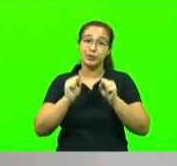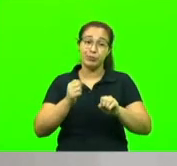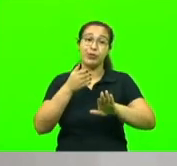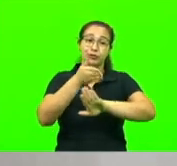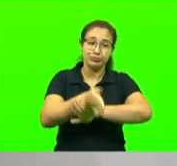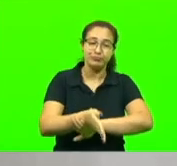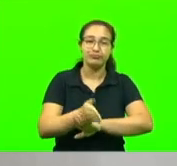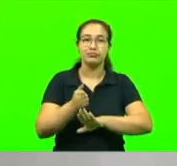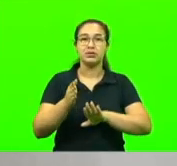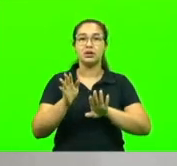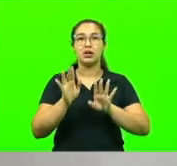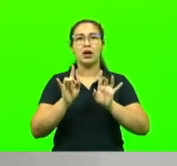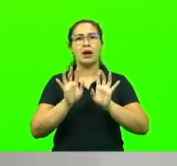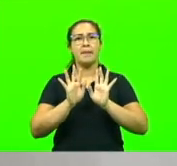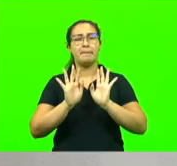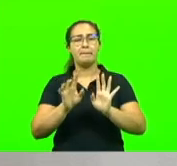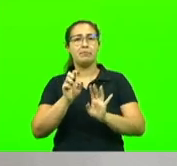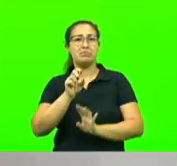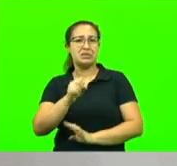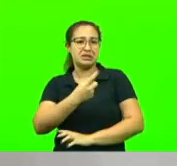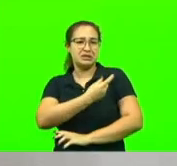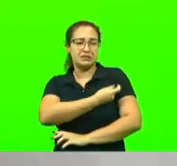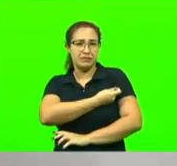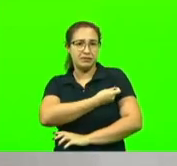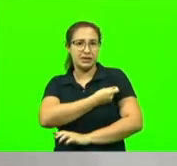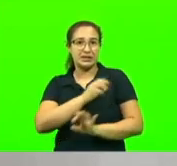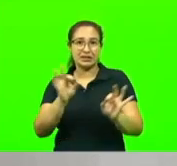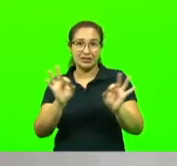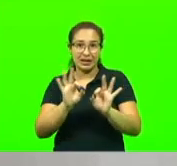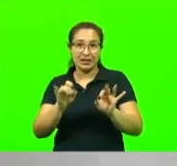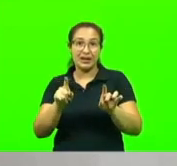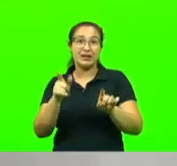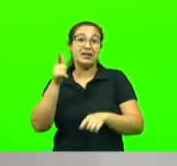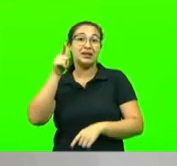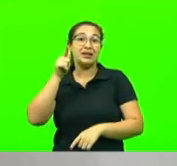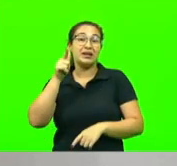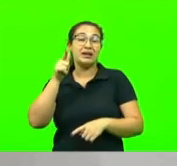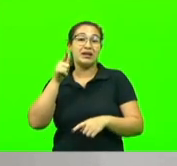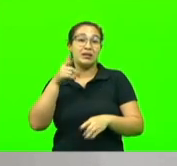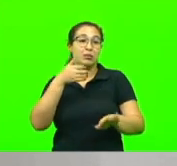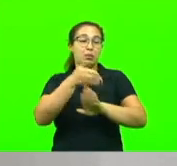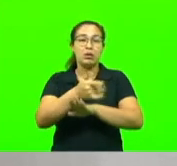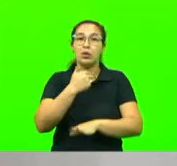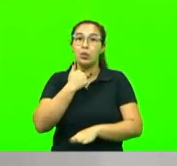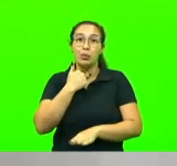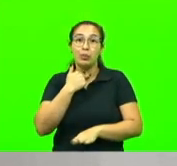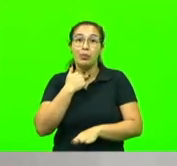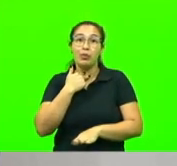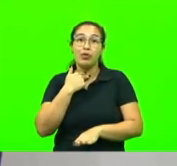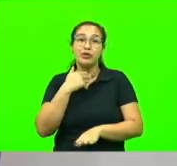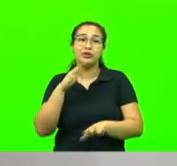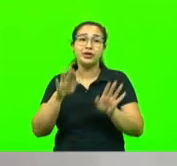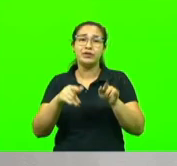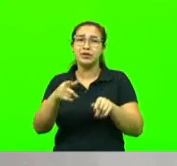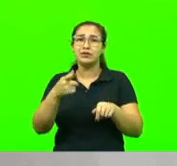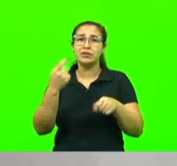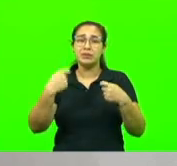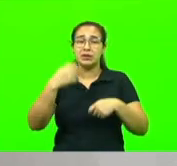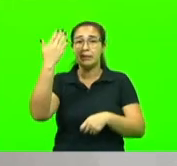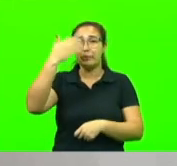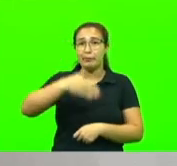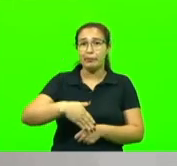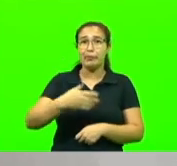tu não tiver a vacina, tu tens que comprovar que tu não está contaminado, e aí tu entra lá e se contamina